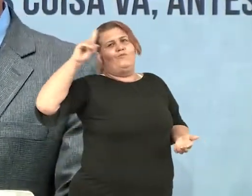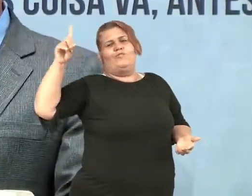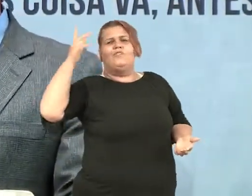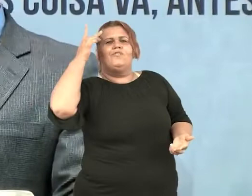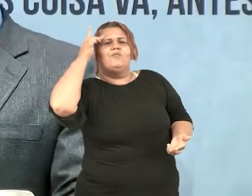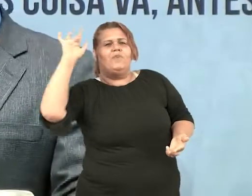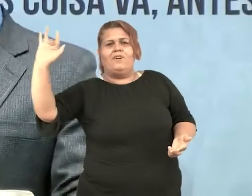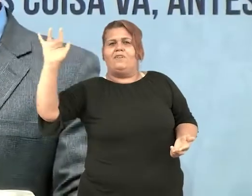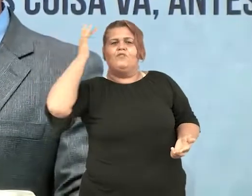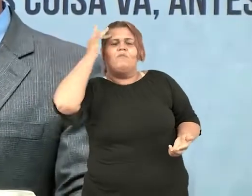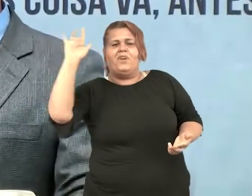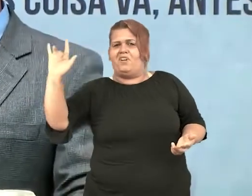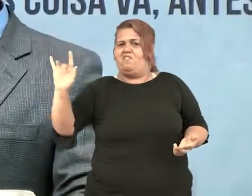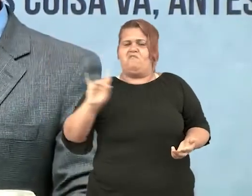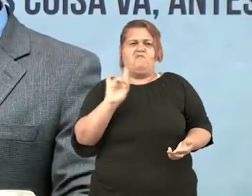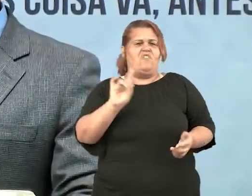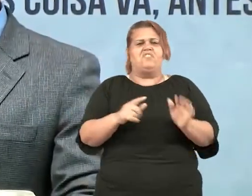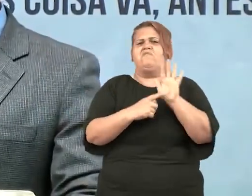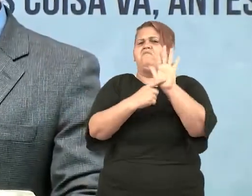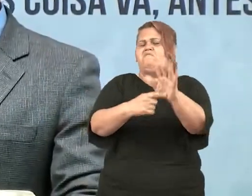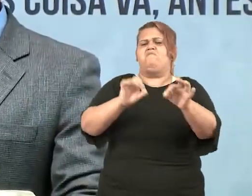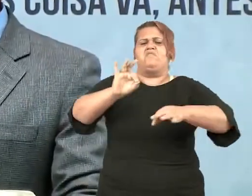Você e eu não administramos o amanhã.